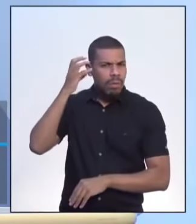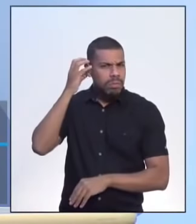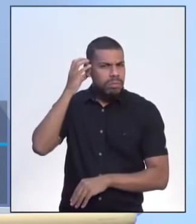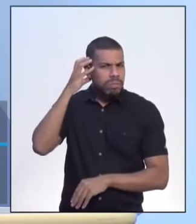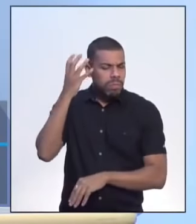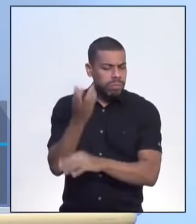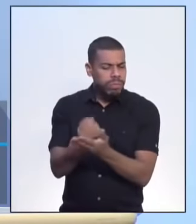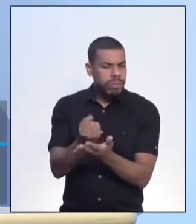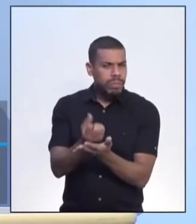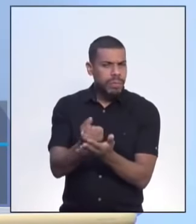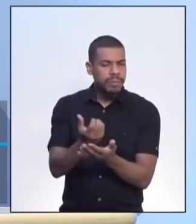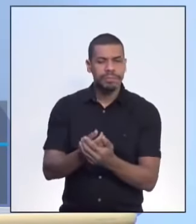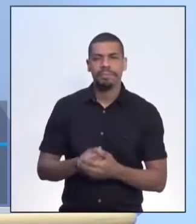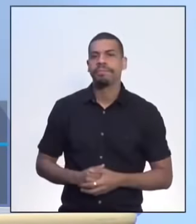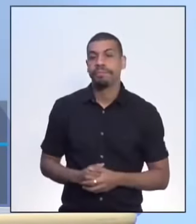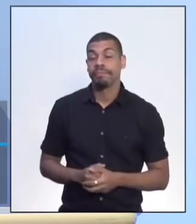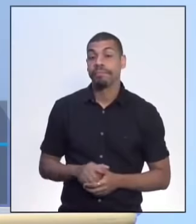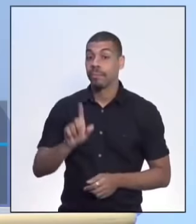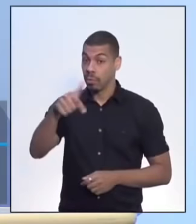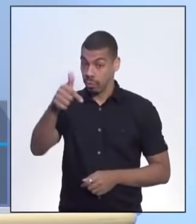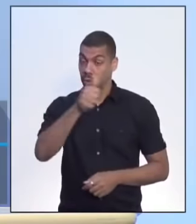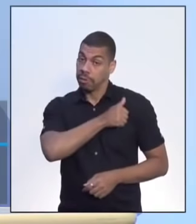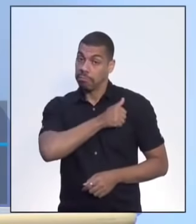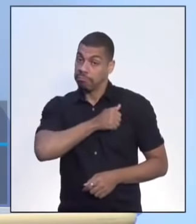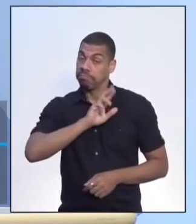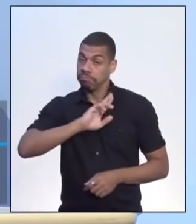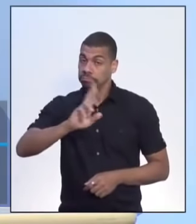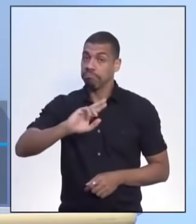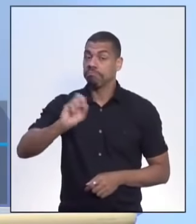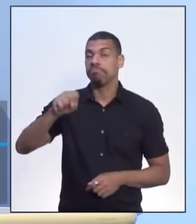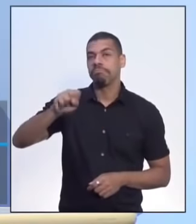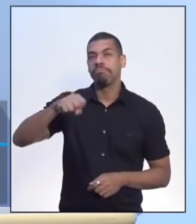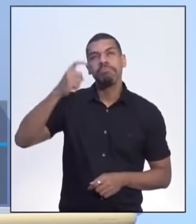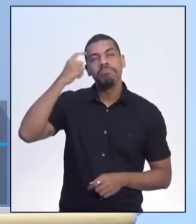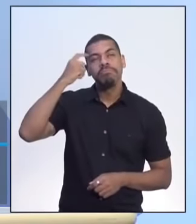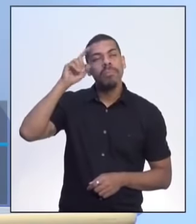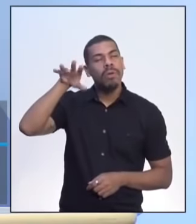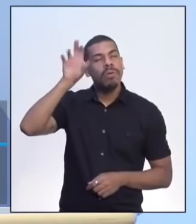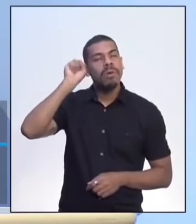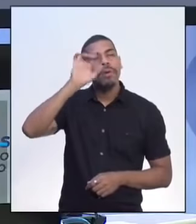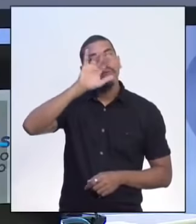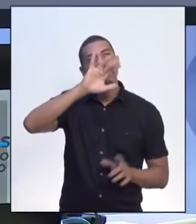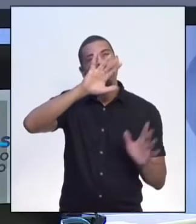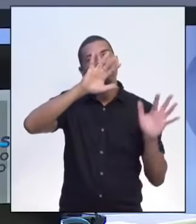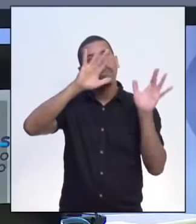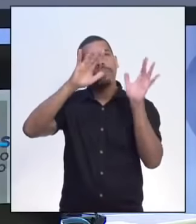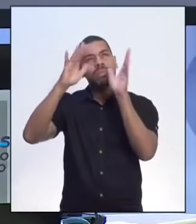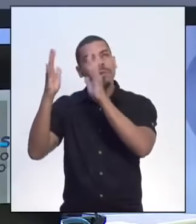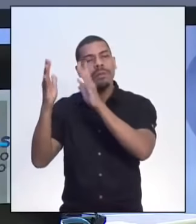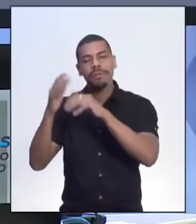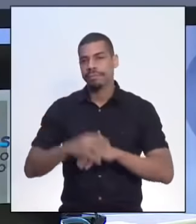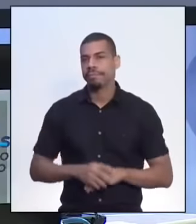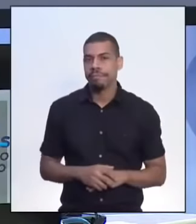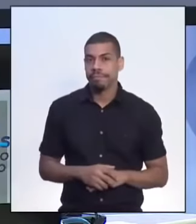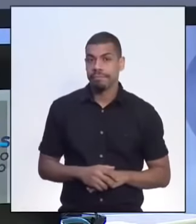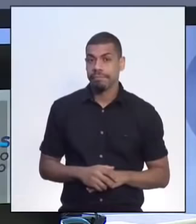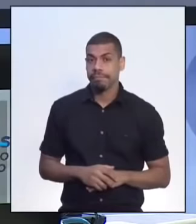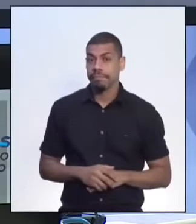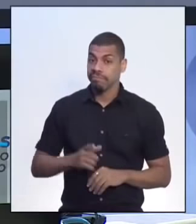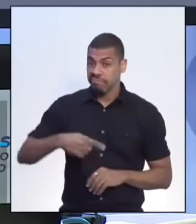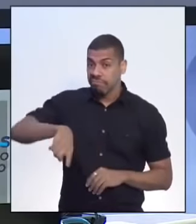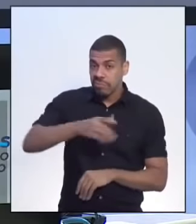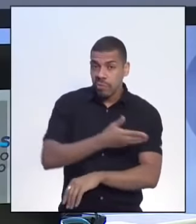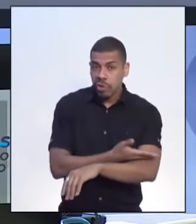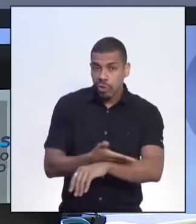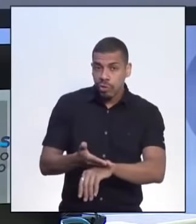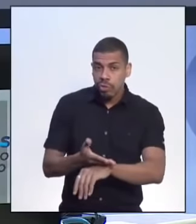também, porque quando a gente ouve, ela colocou, nós ficamos imaginando. Legal, é verdade. E eles tinham o hábito de ouvir? A maioria